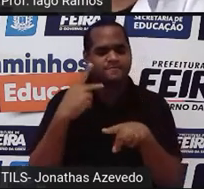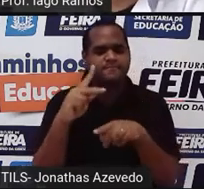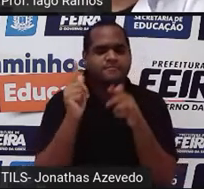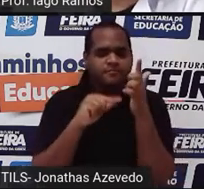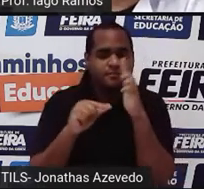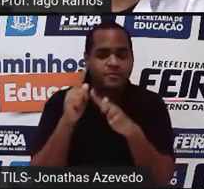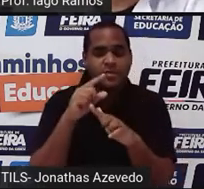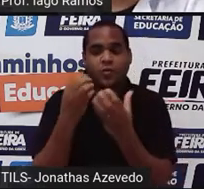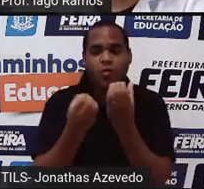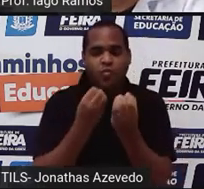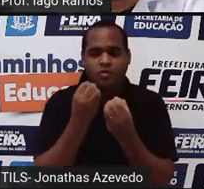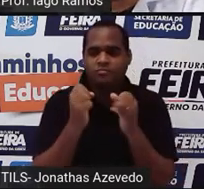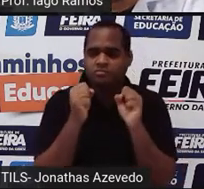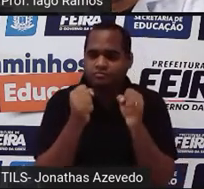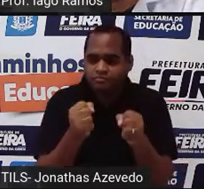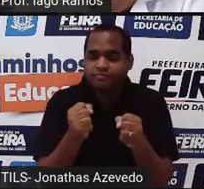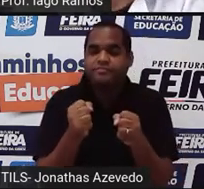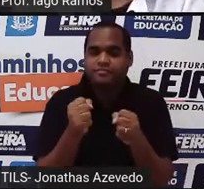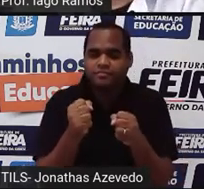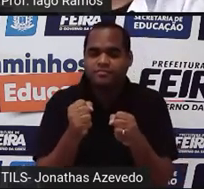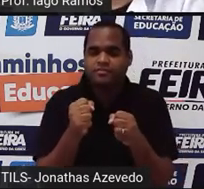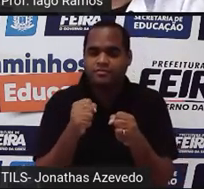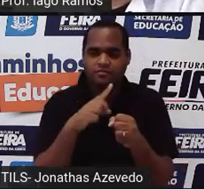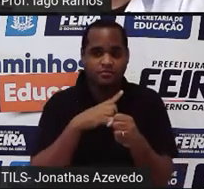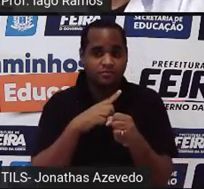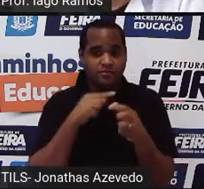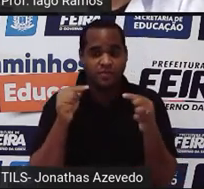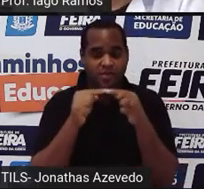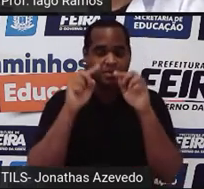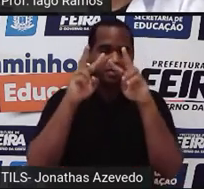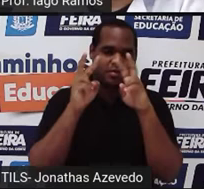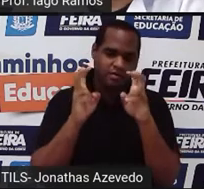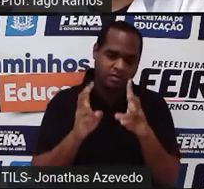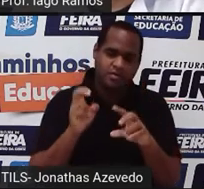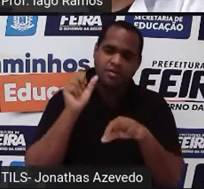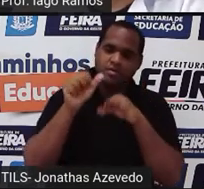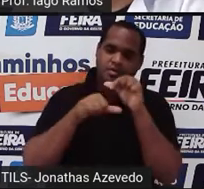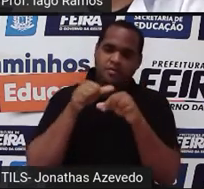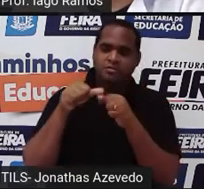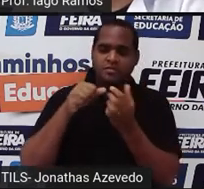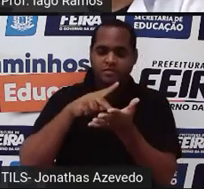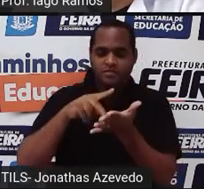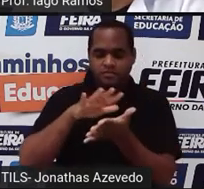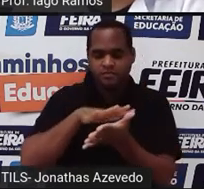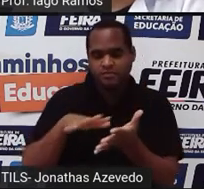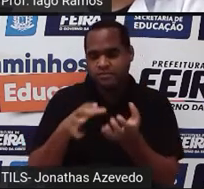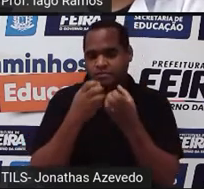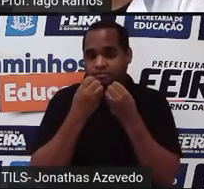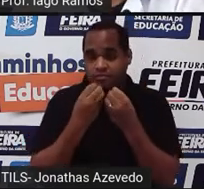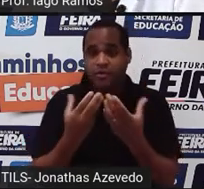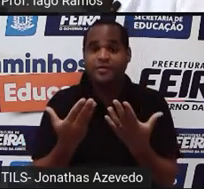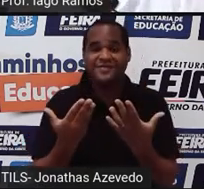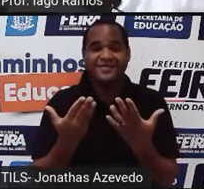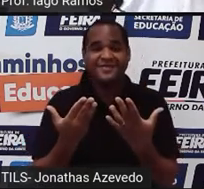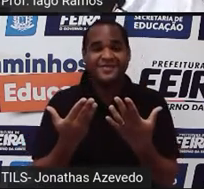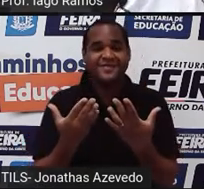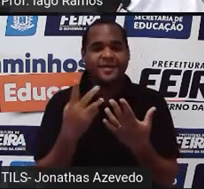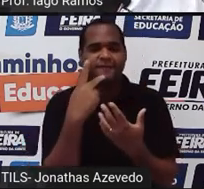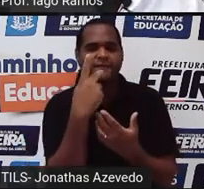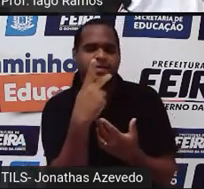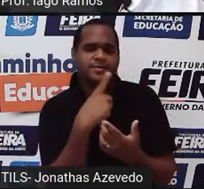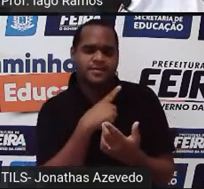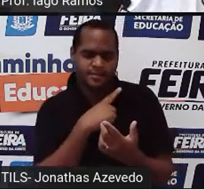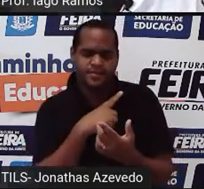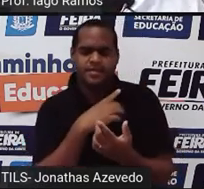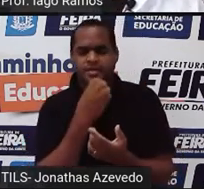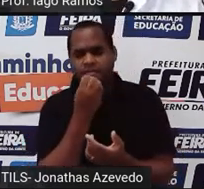gente sempre esteja tocando nesse assunto de transformações geométricas, tá bom? E aí, se